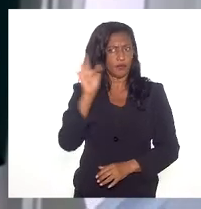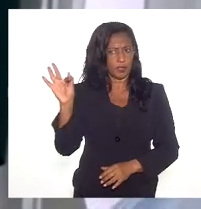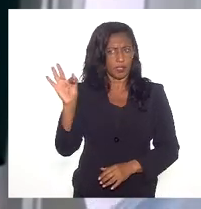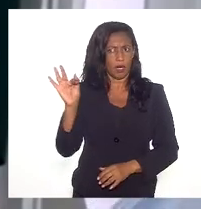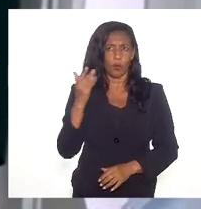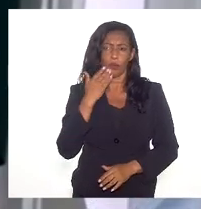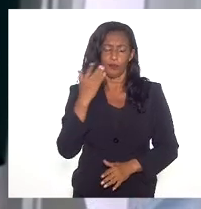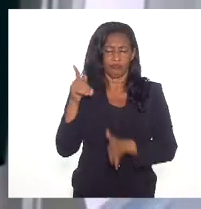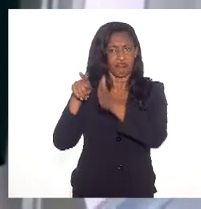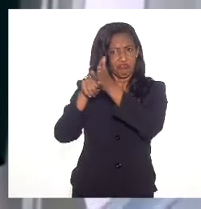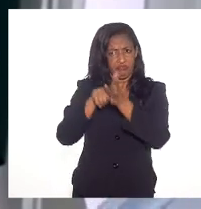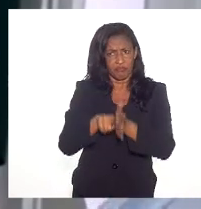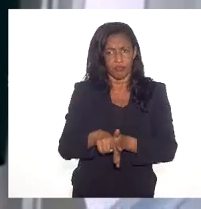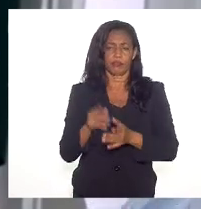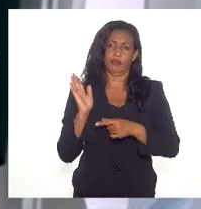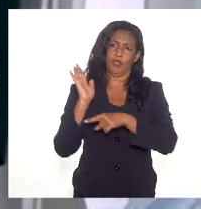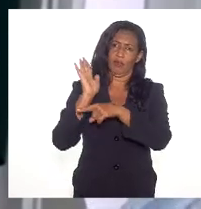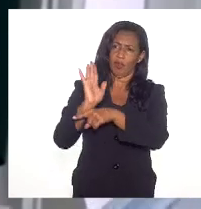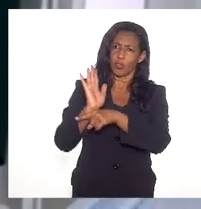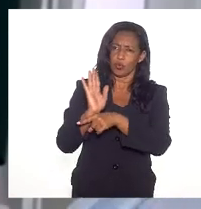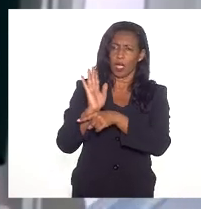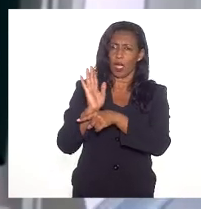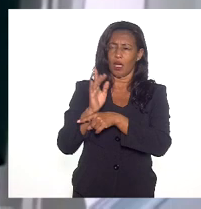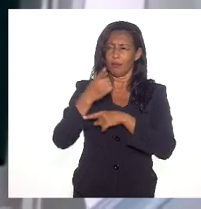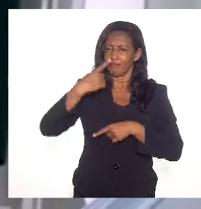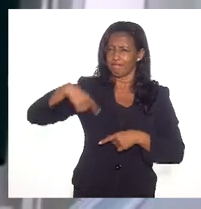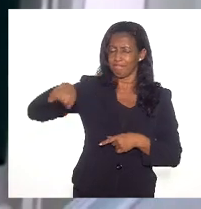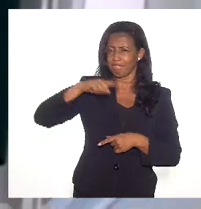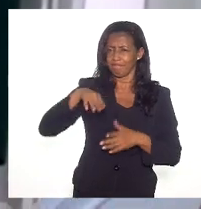de vista vai ajudar para fazer uma fundamentação